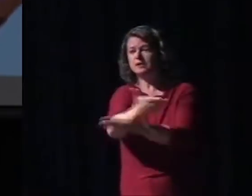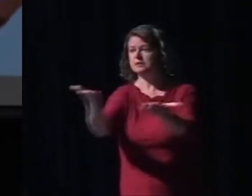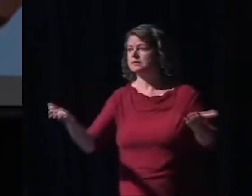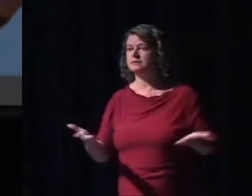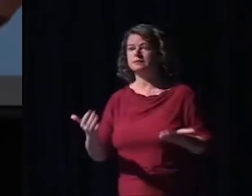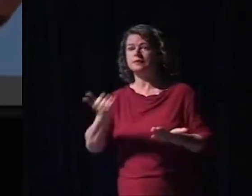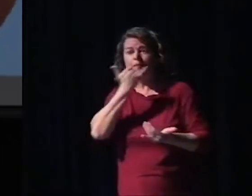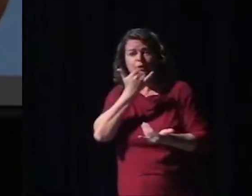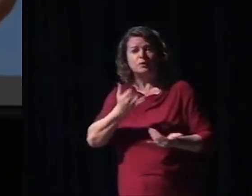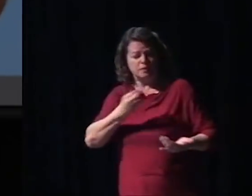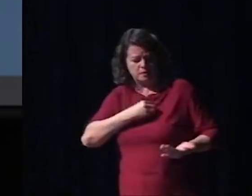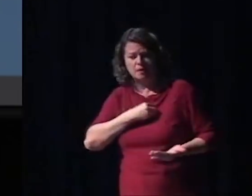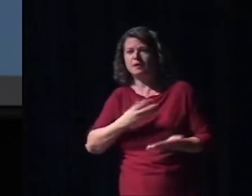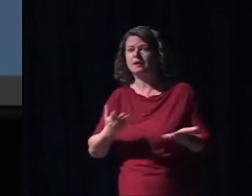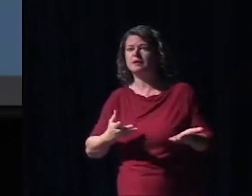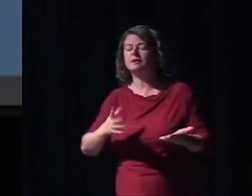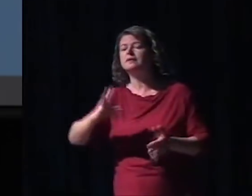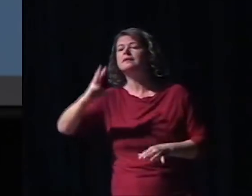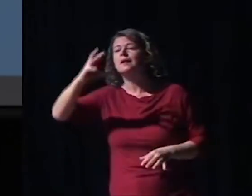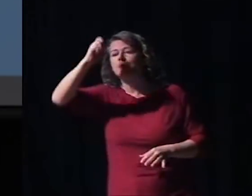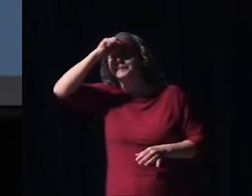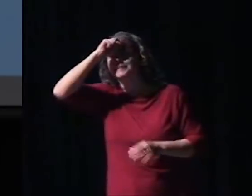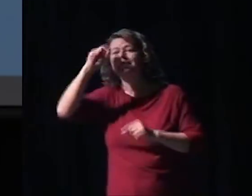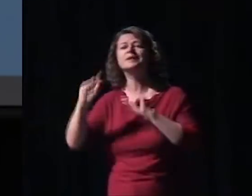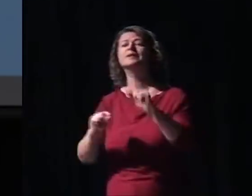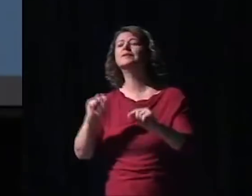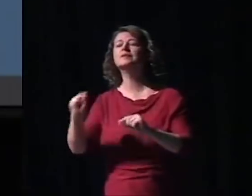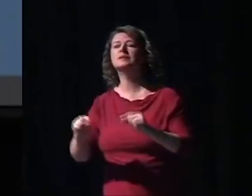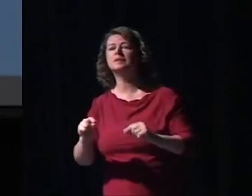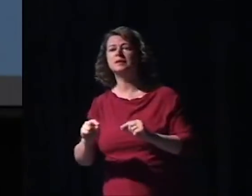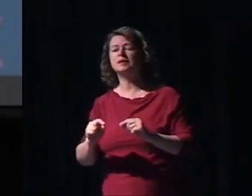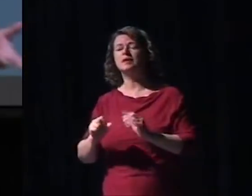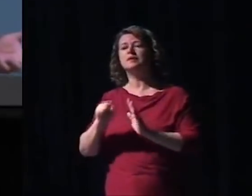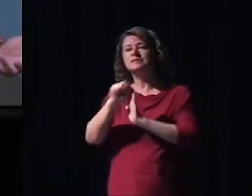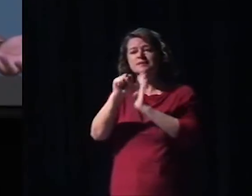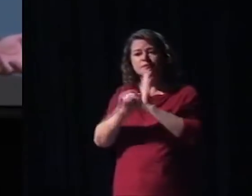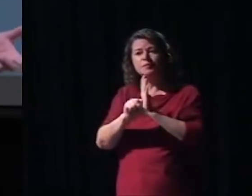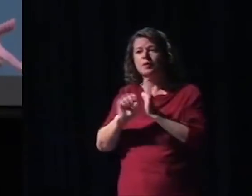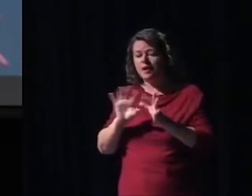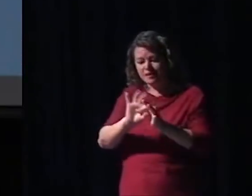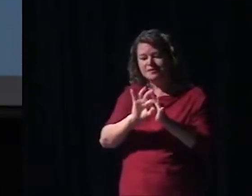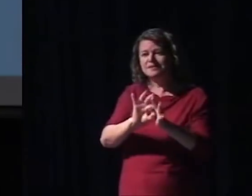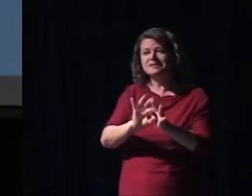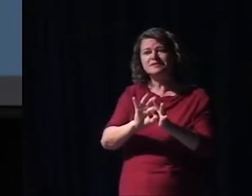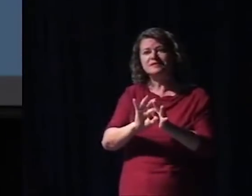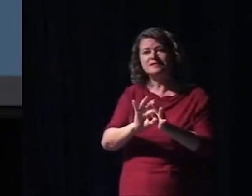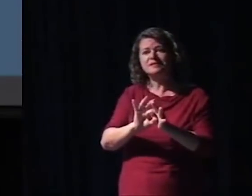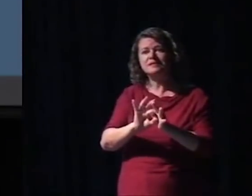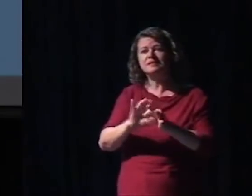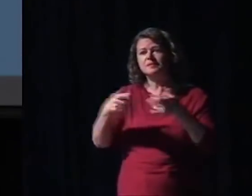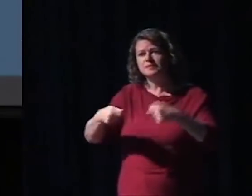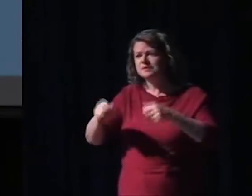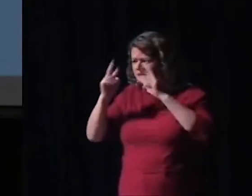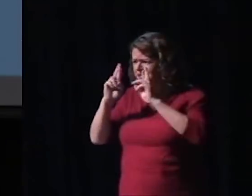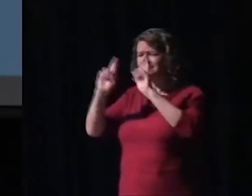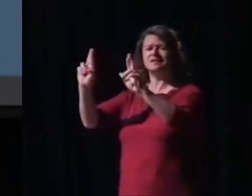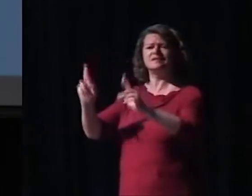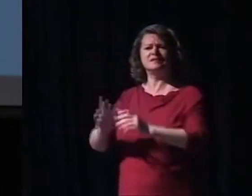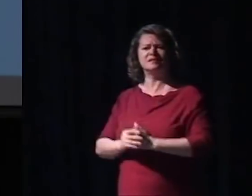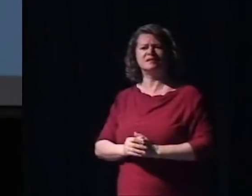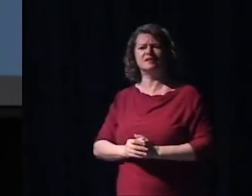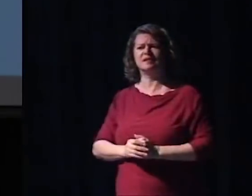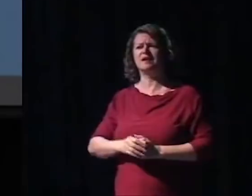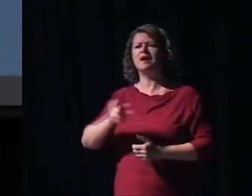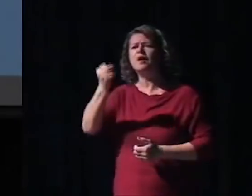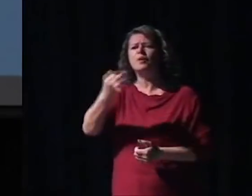isso. Memorial de aliança é um símbolo que não pode funcionar como amuleto. Tem gente que só vem